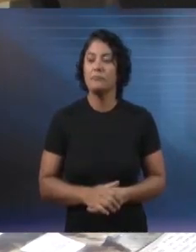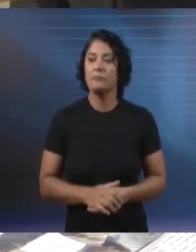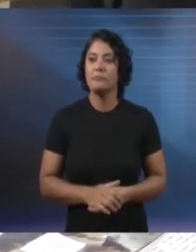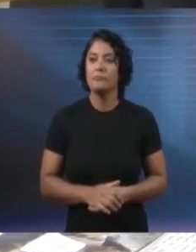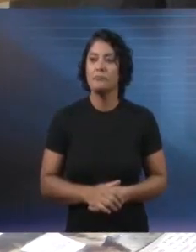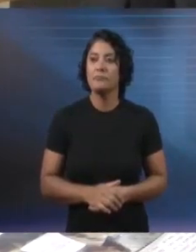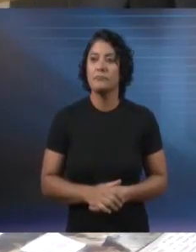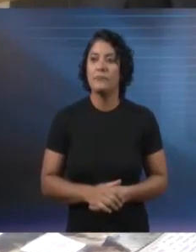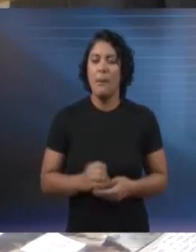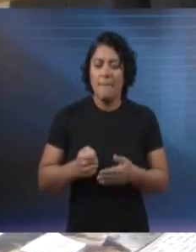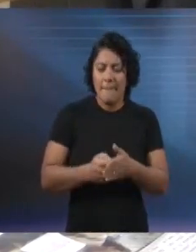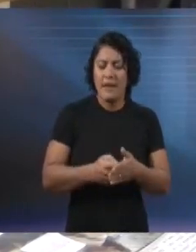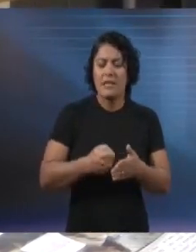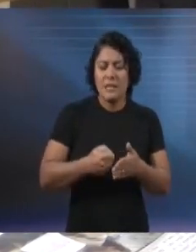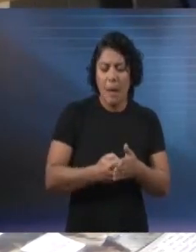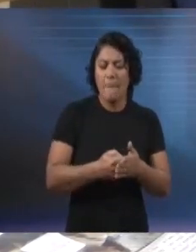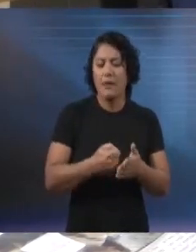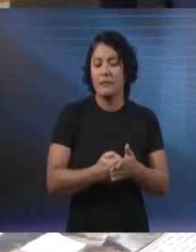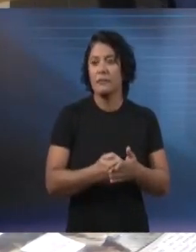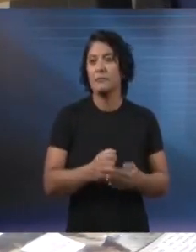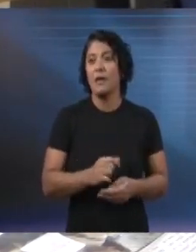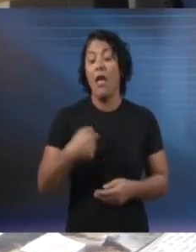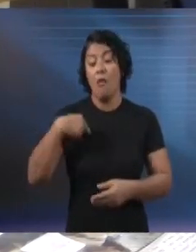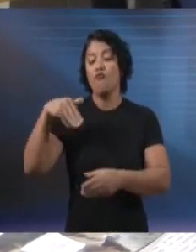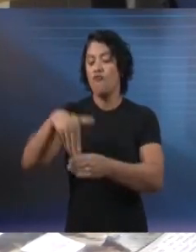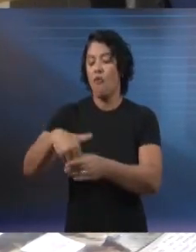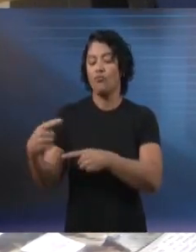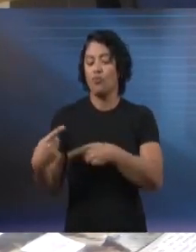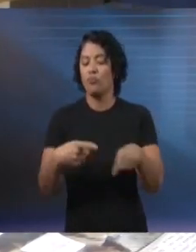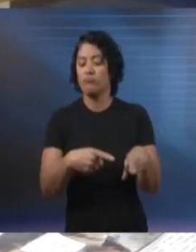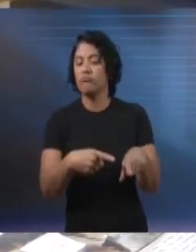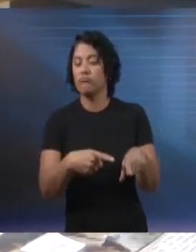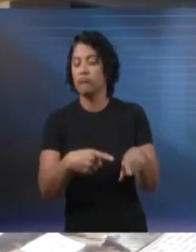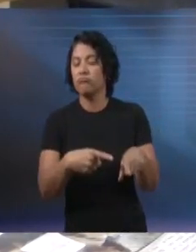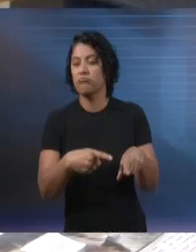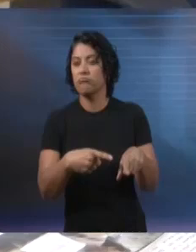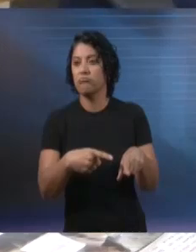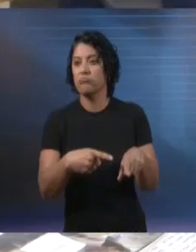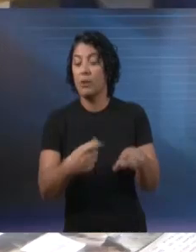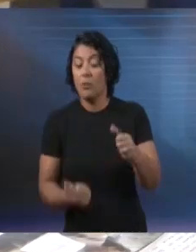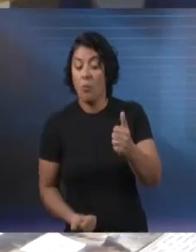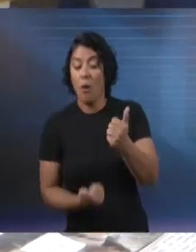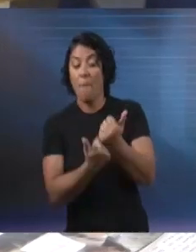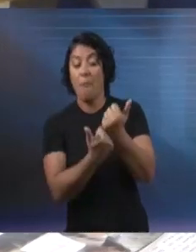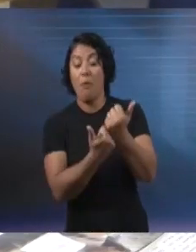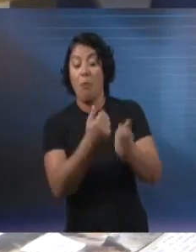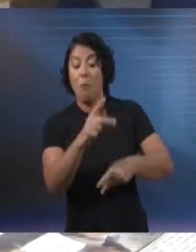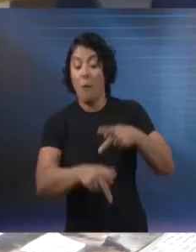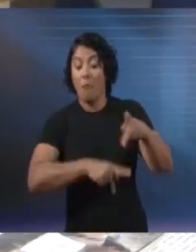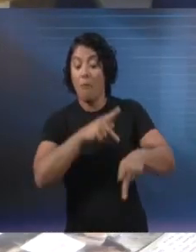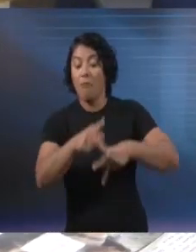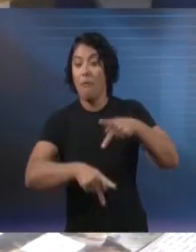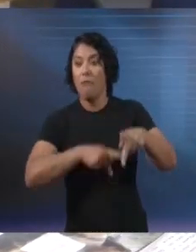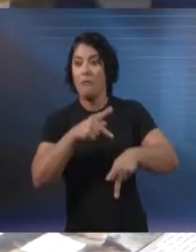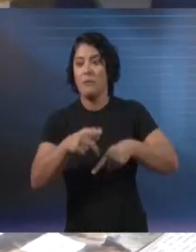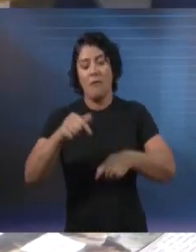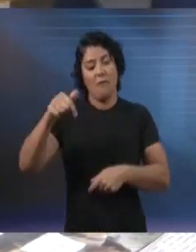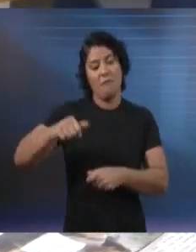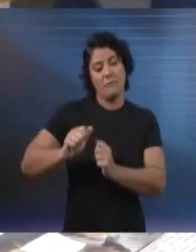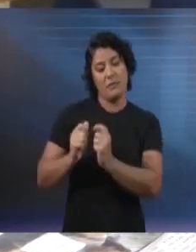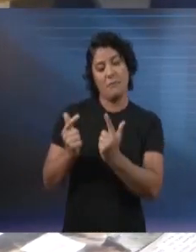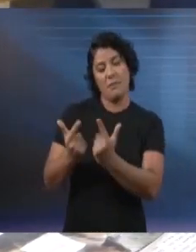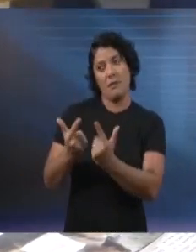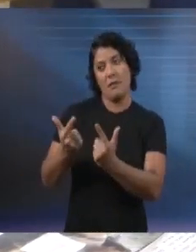vir a pressão que vier, eu voto contra. E acho que com o apoio do povo, essa casa